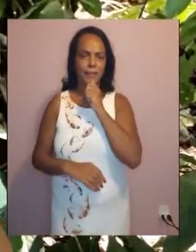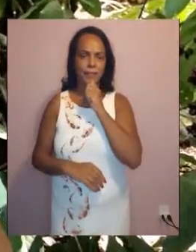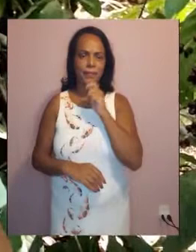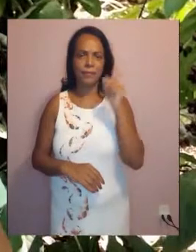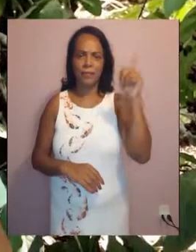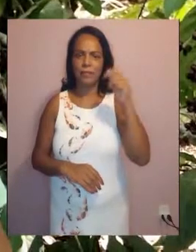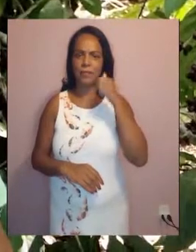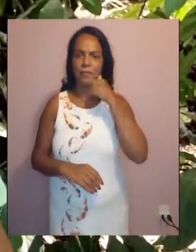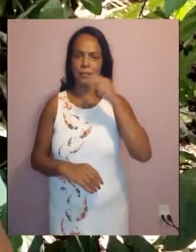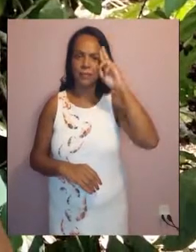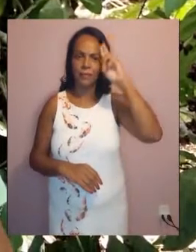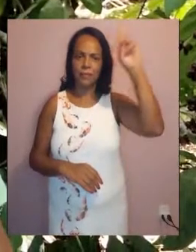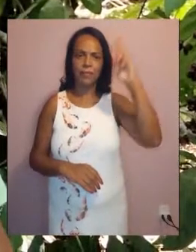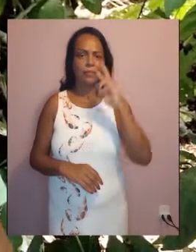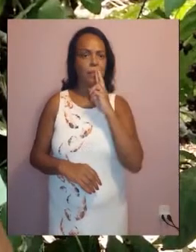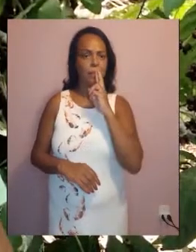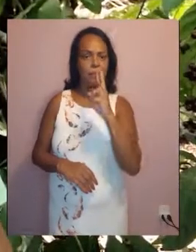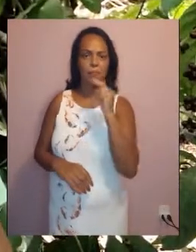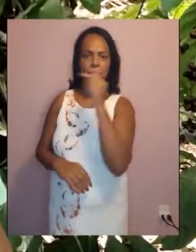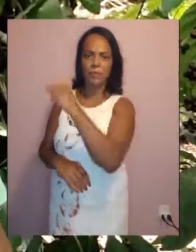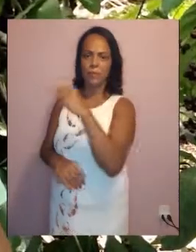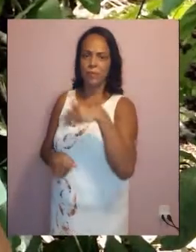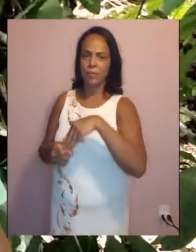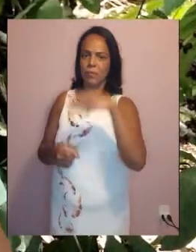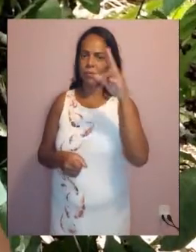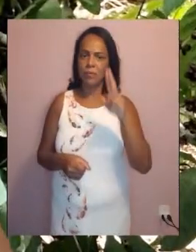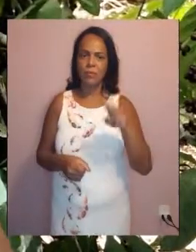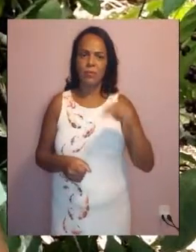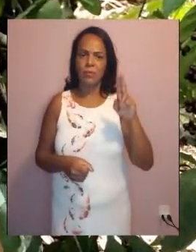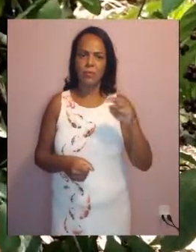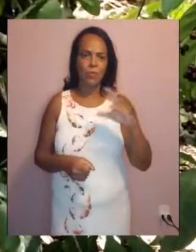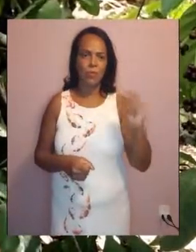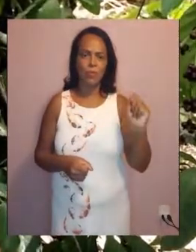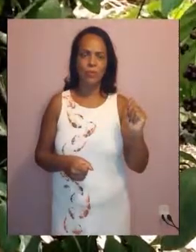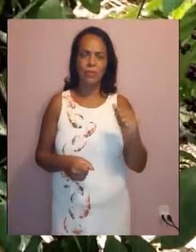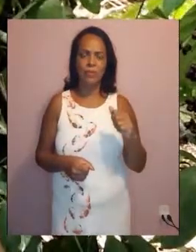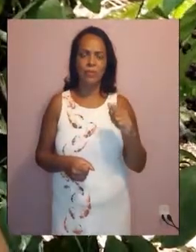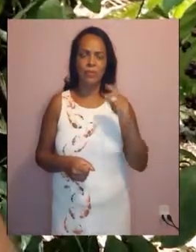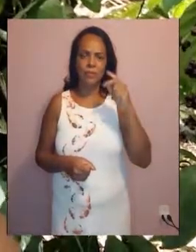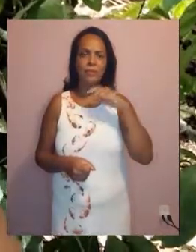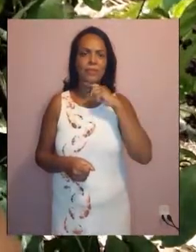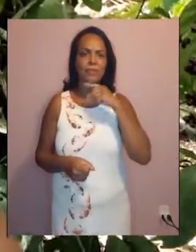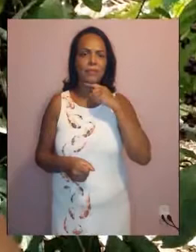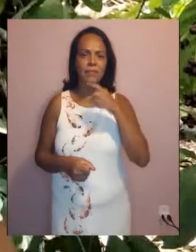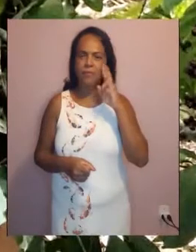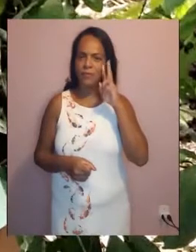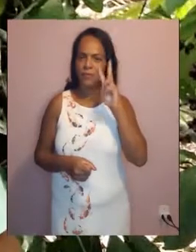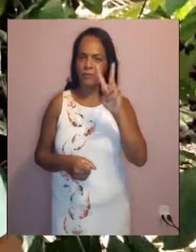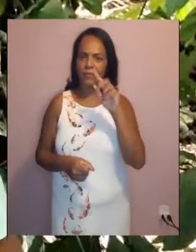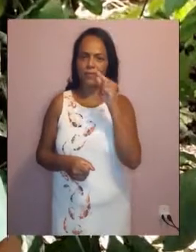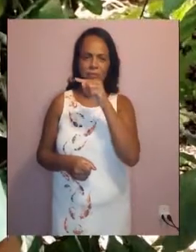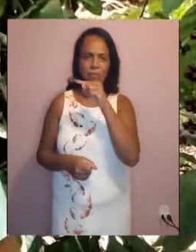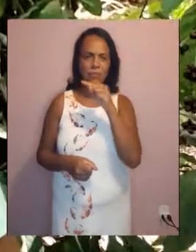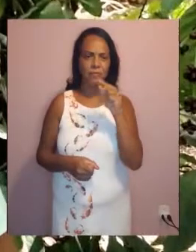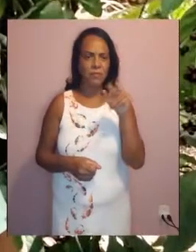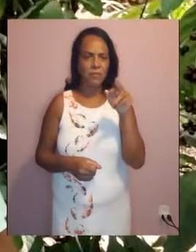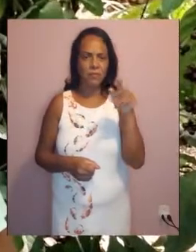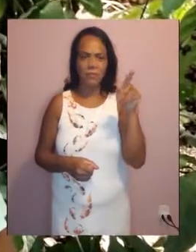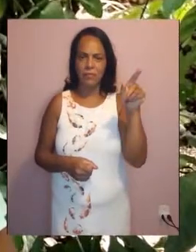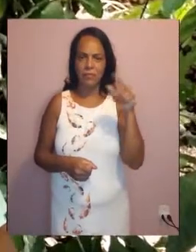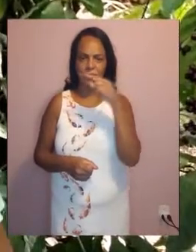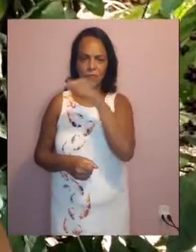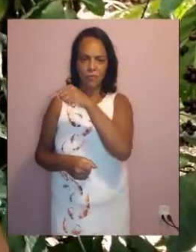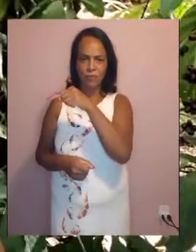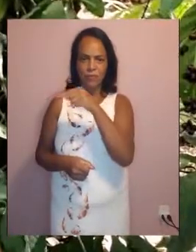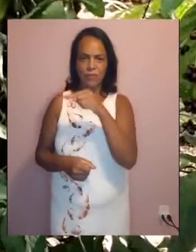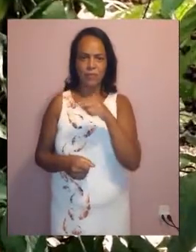está vendo. Nunca, ninguém viu. Aí foi quando ela disse para ele, disse, olha, eu tenho uma coisa